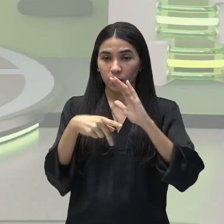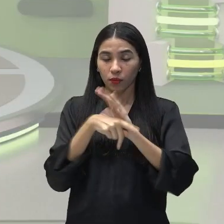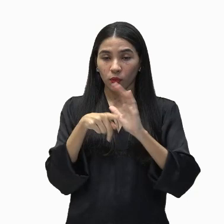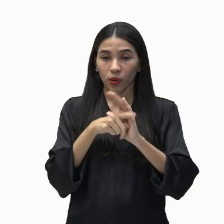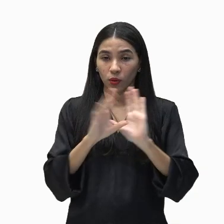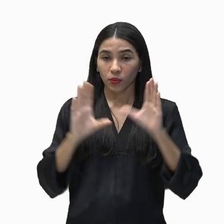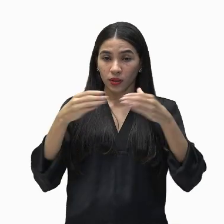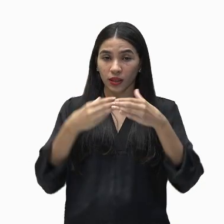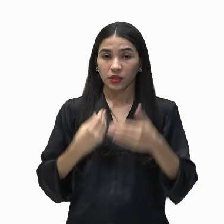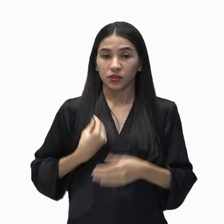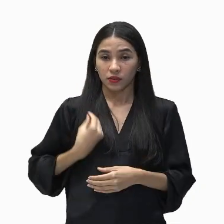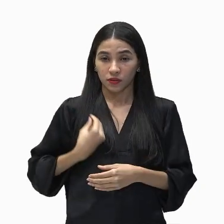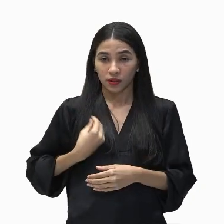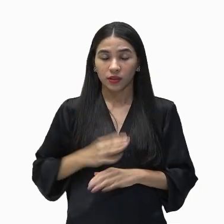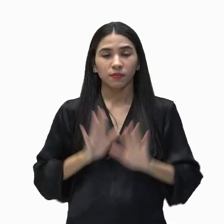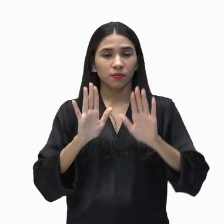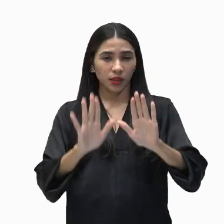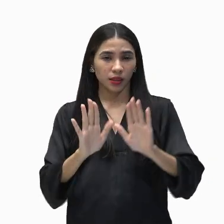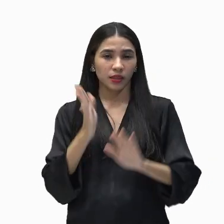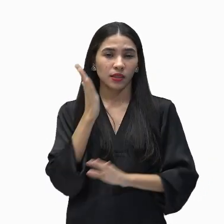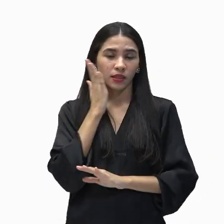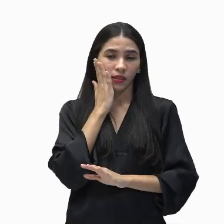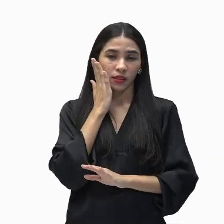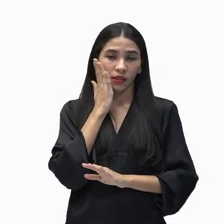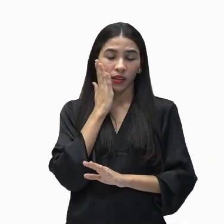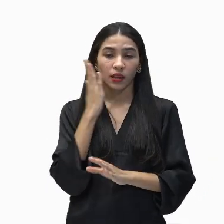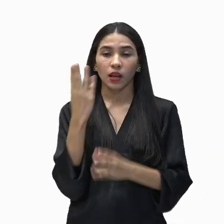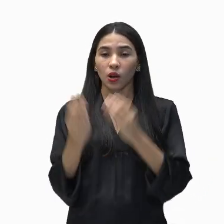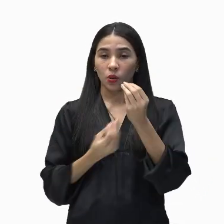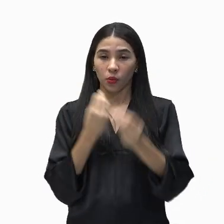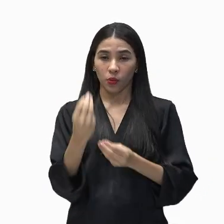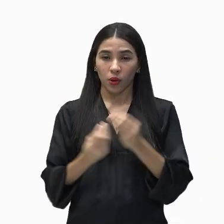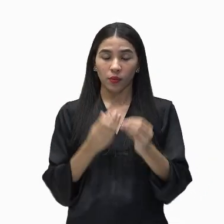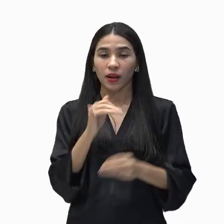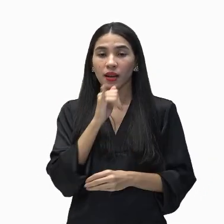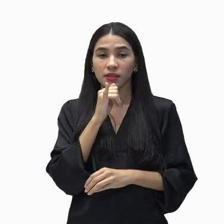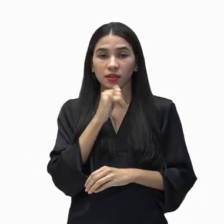vivos. Mas vamos tentar entender mais,